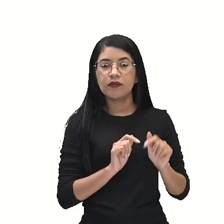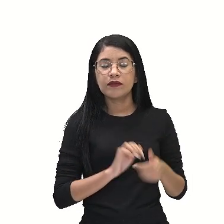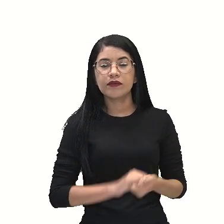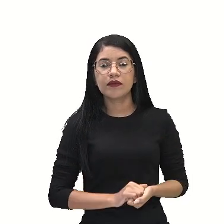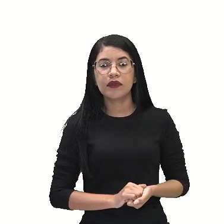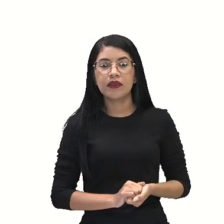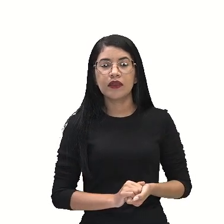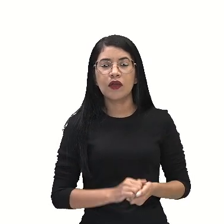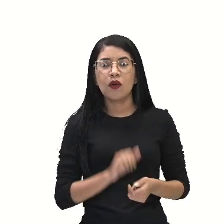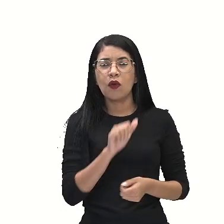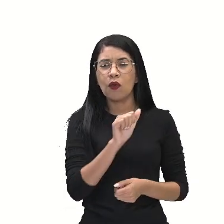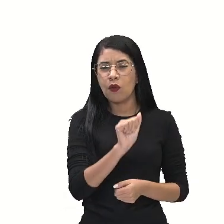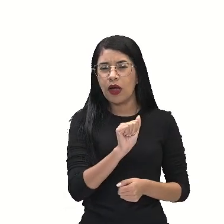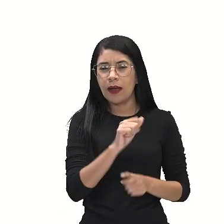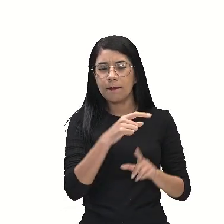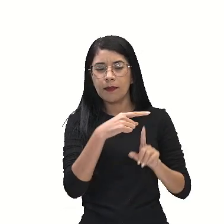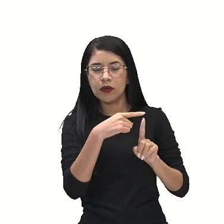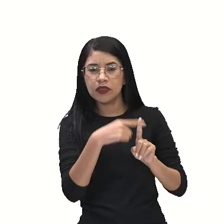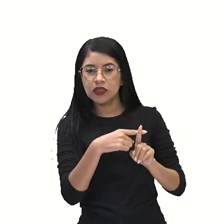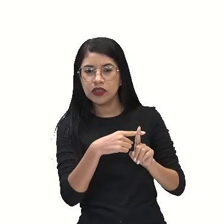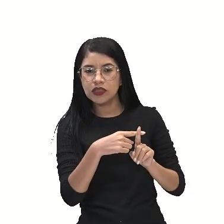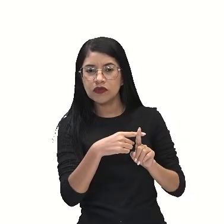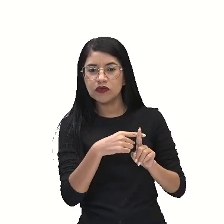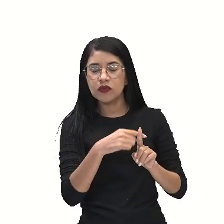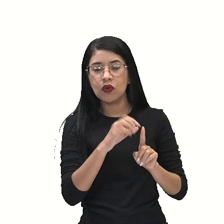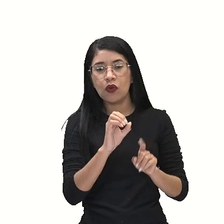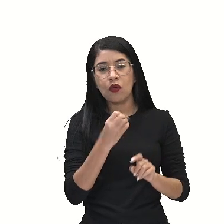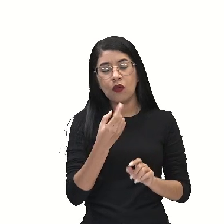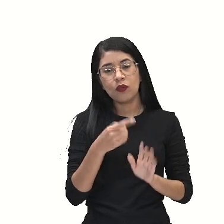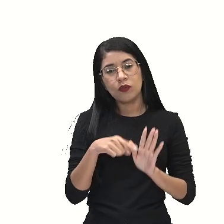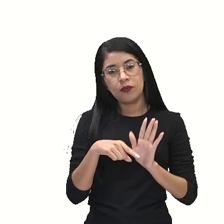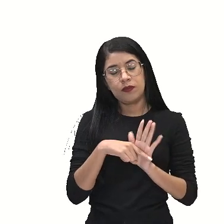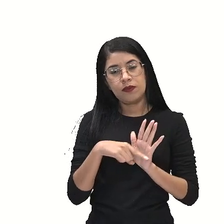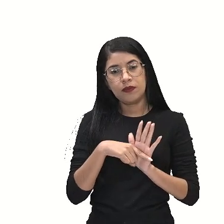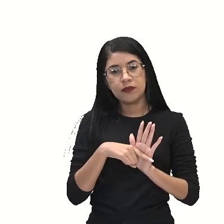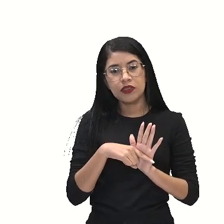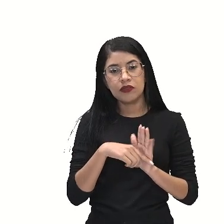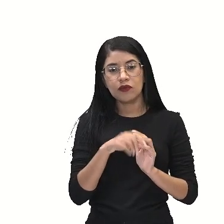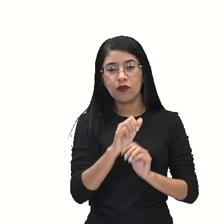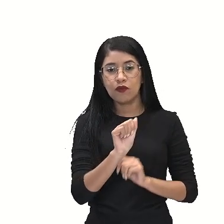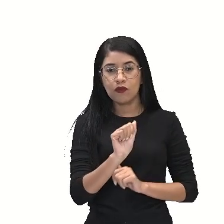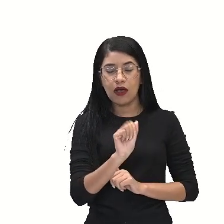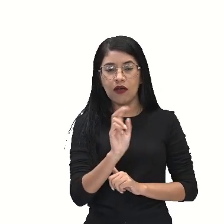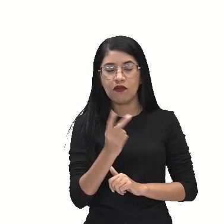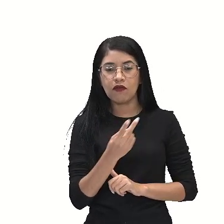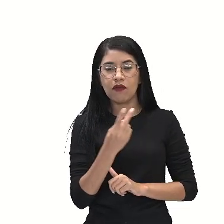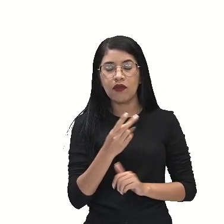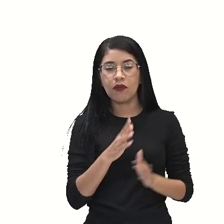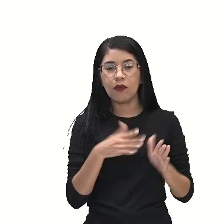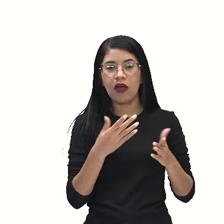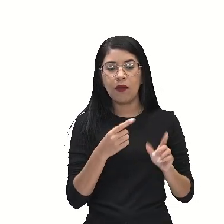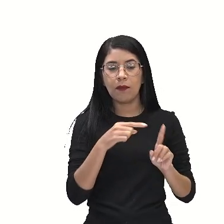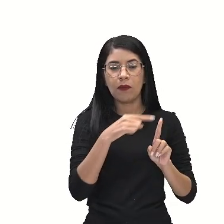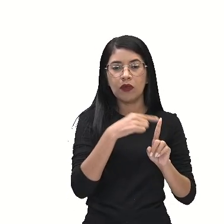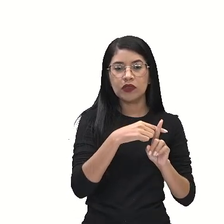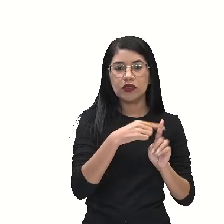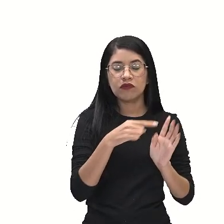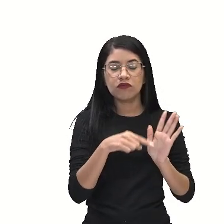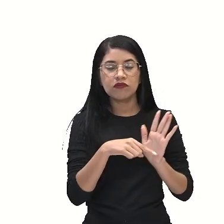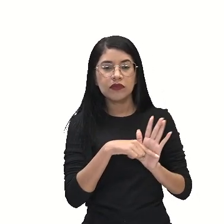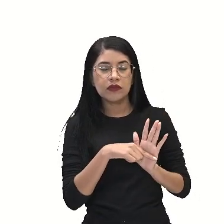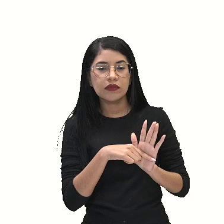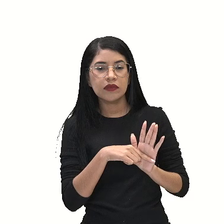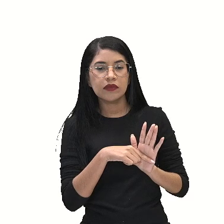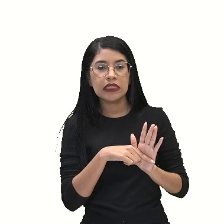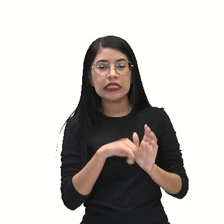a é positivo ou negativo. Certo? Por quê? Se o a for positivo, com cavidade